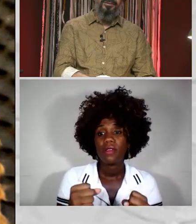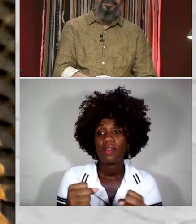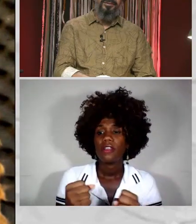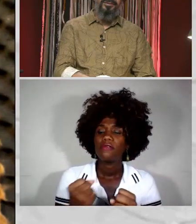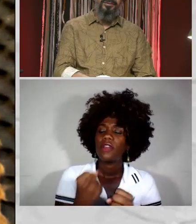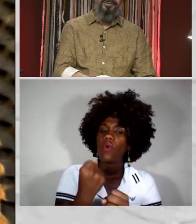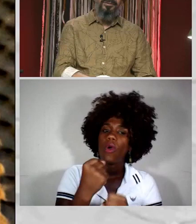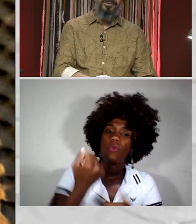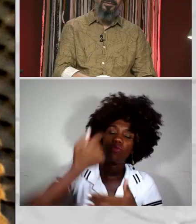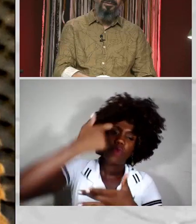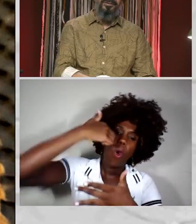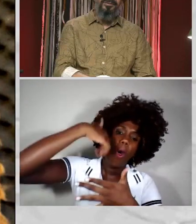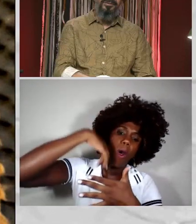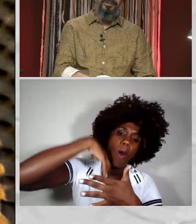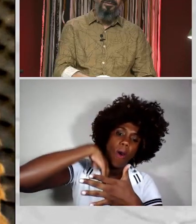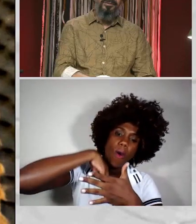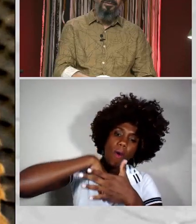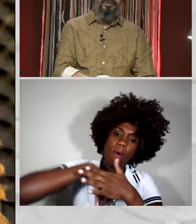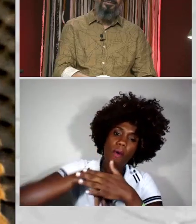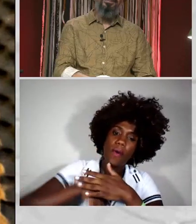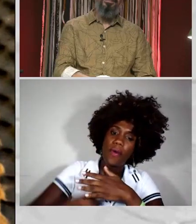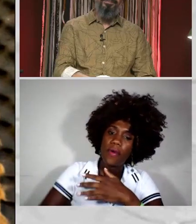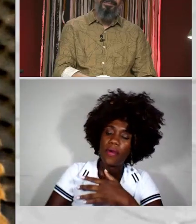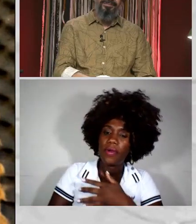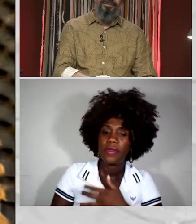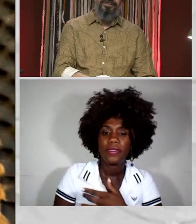penetrar e não ferir.